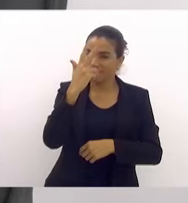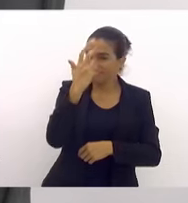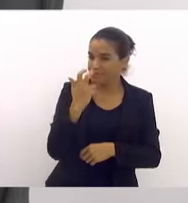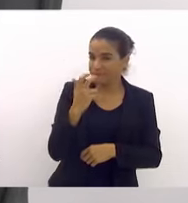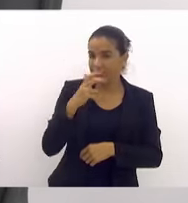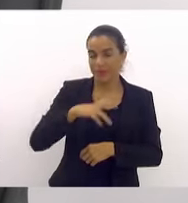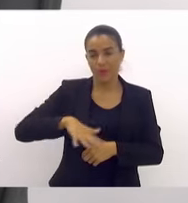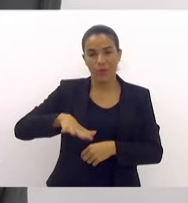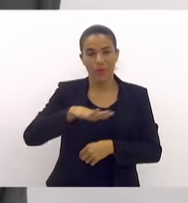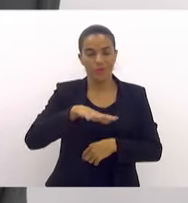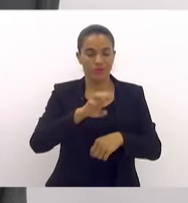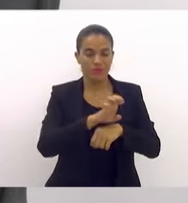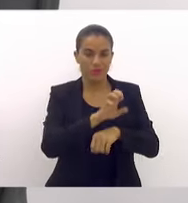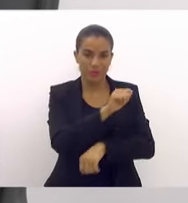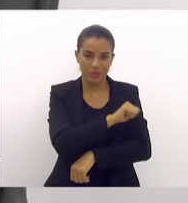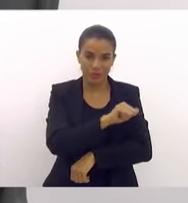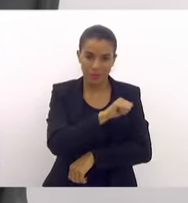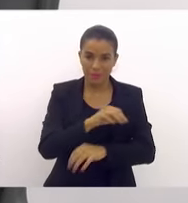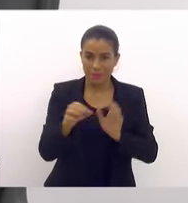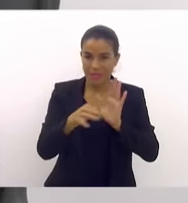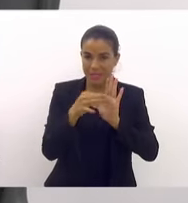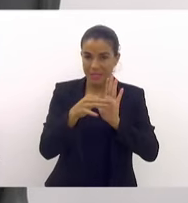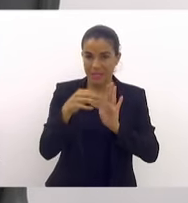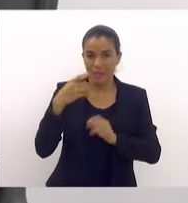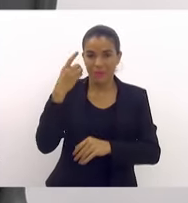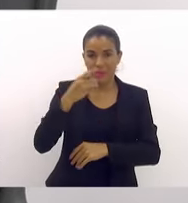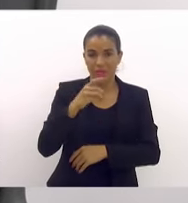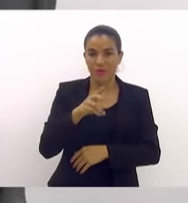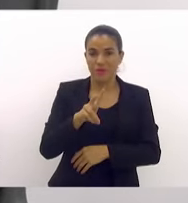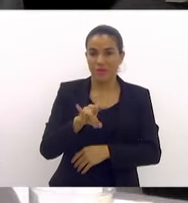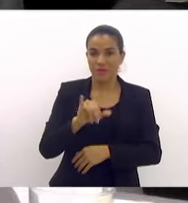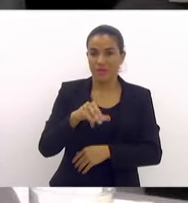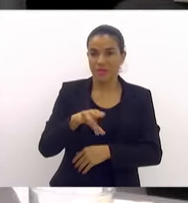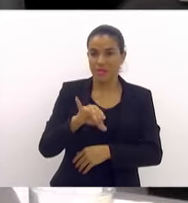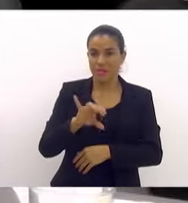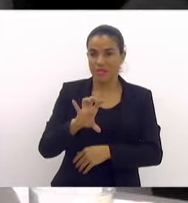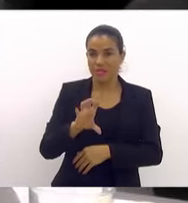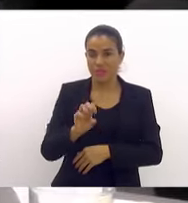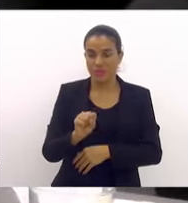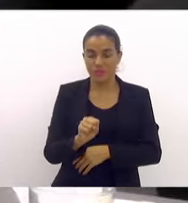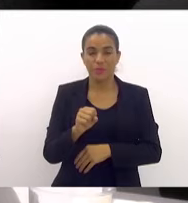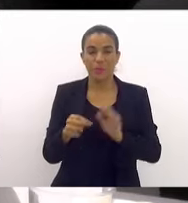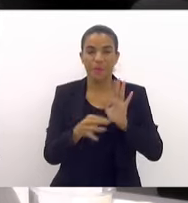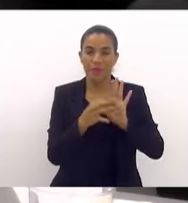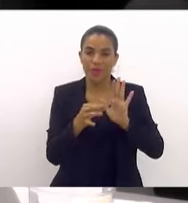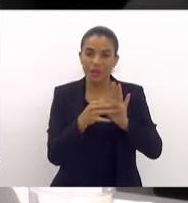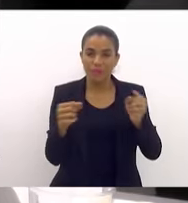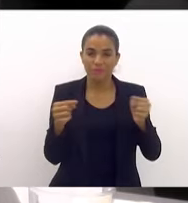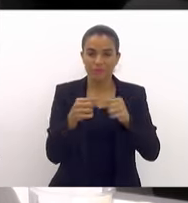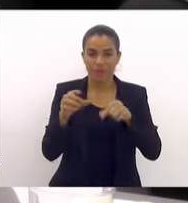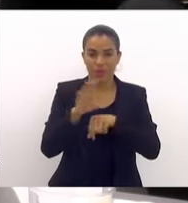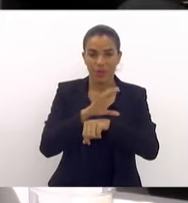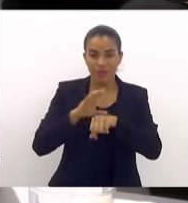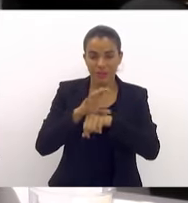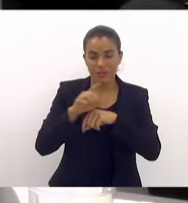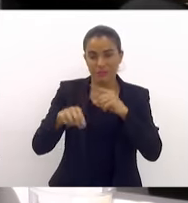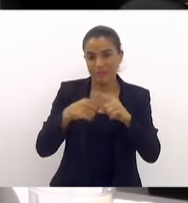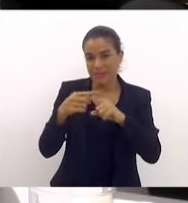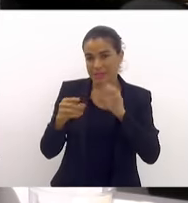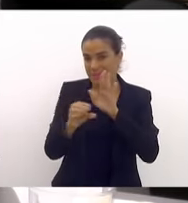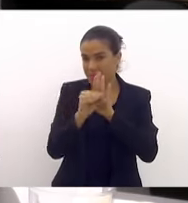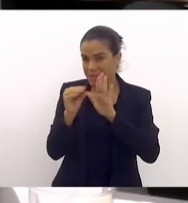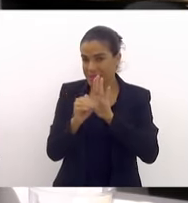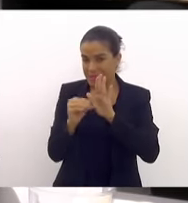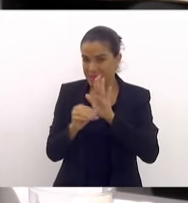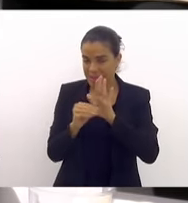no âmbito do Estado do Rio de Janeiro. Para parecer, deputado Vinícius Cozzolino. Senhor presidente, parecer pela constitucionalidade com